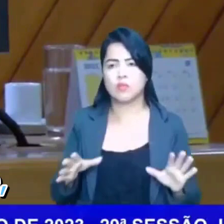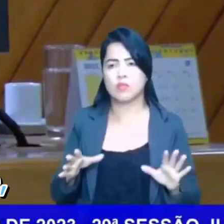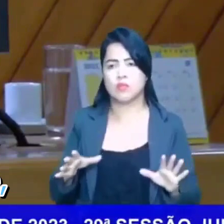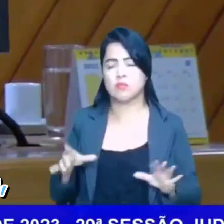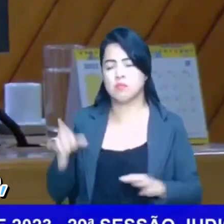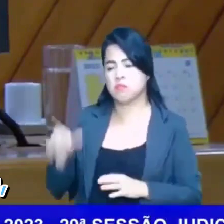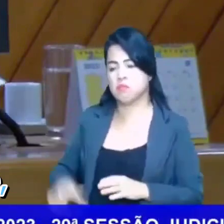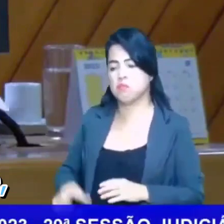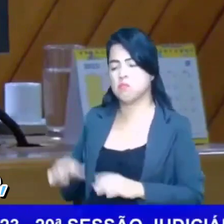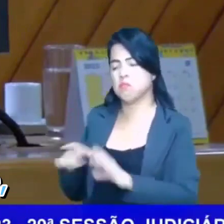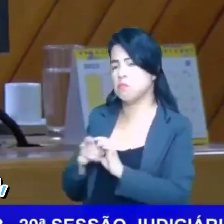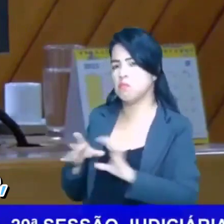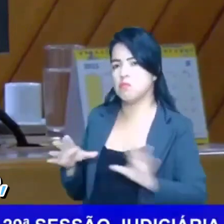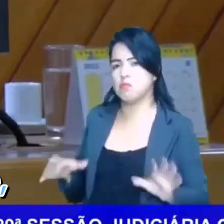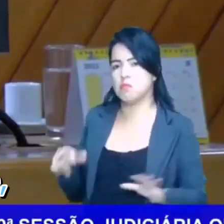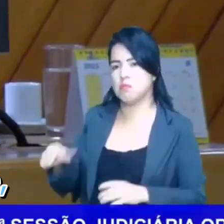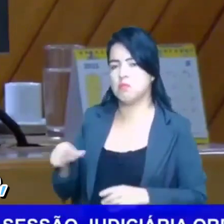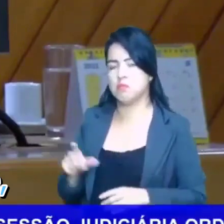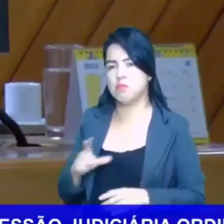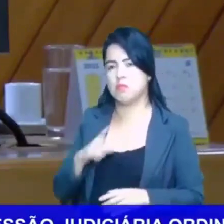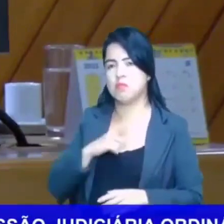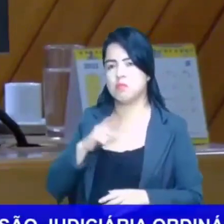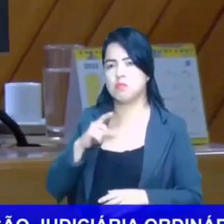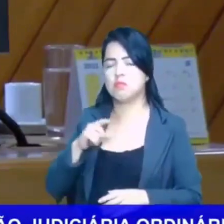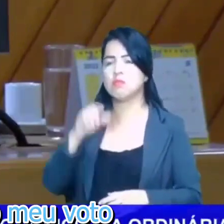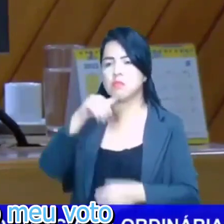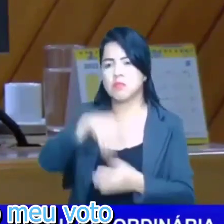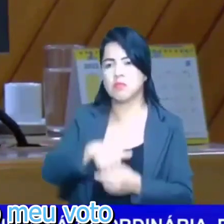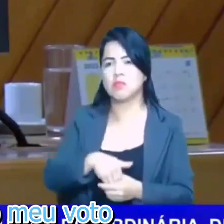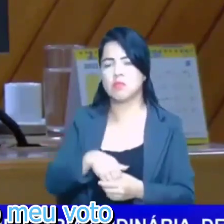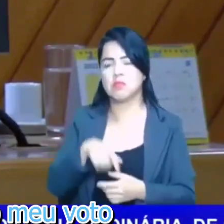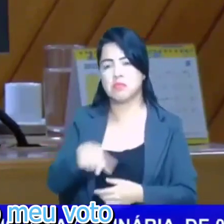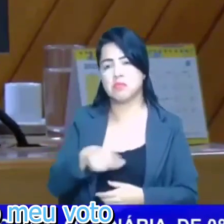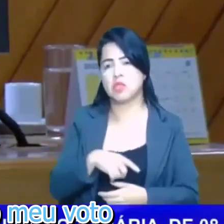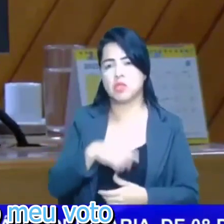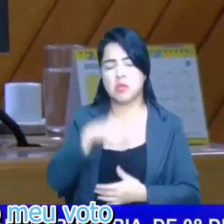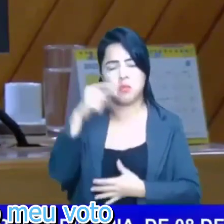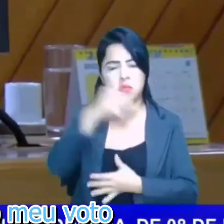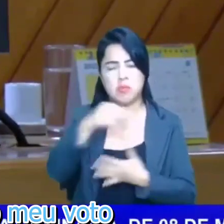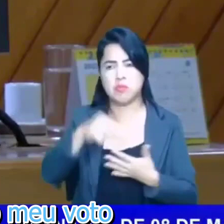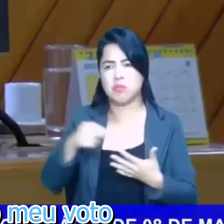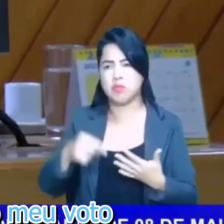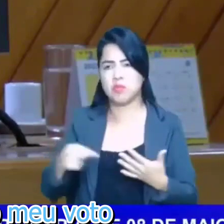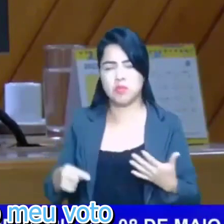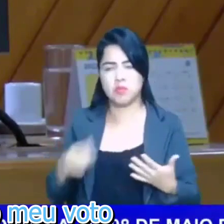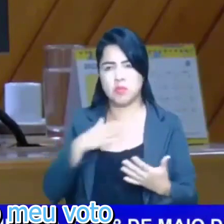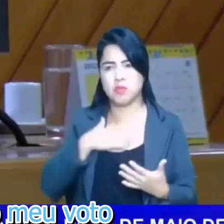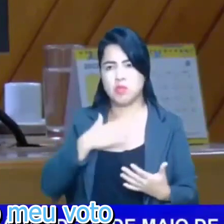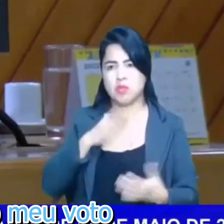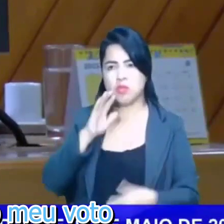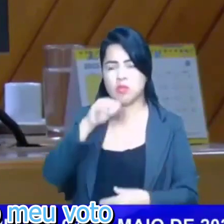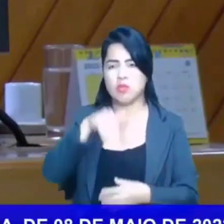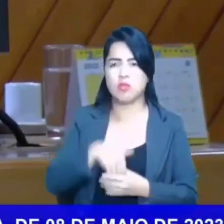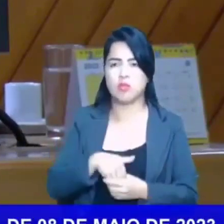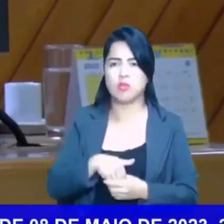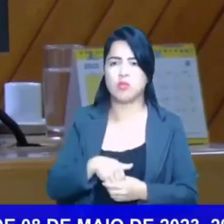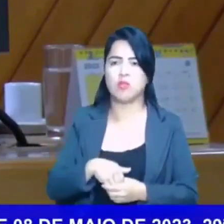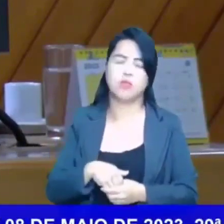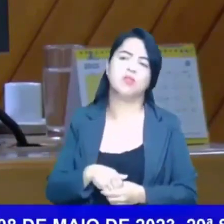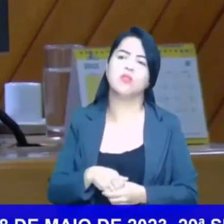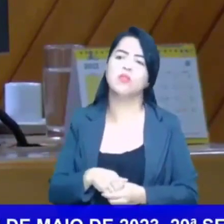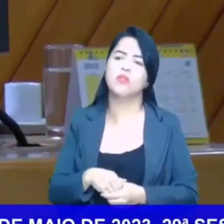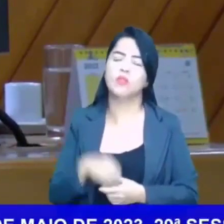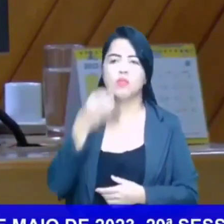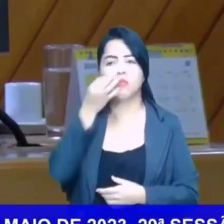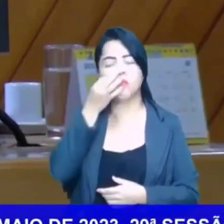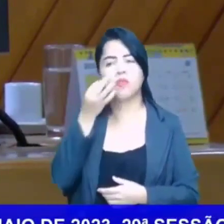autônoma, independente do cidadão eleitor. Então, por essas razões e outras que eu alinhavo aqui no meu voto,